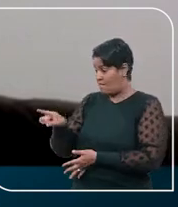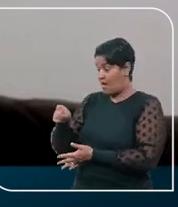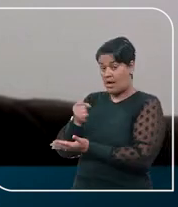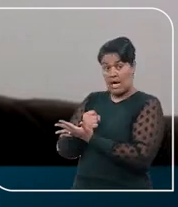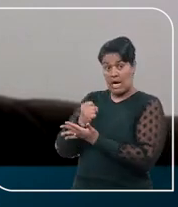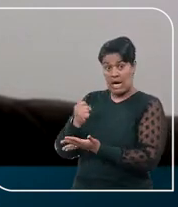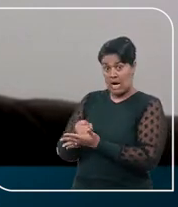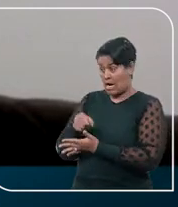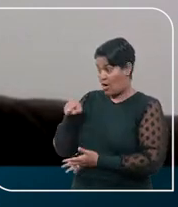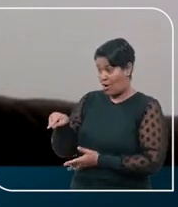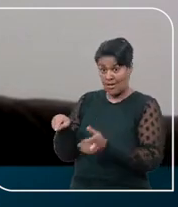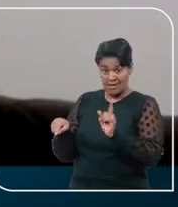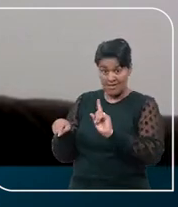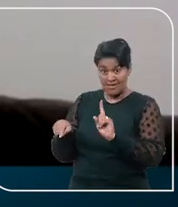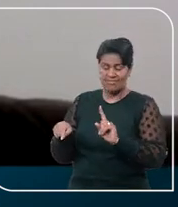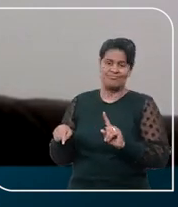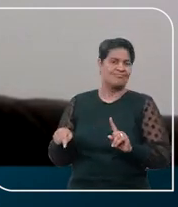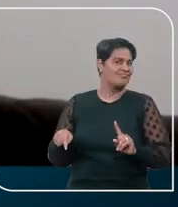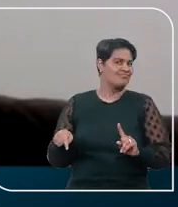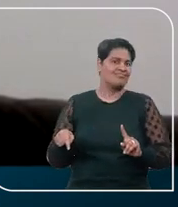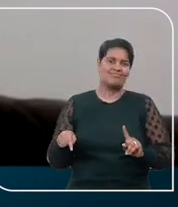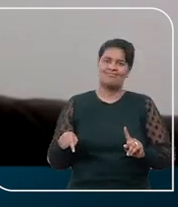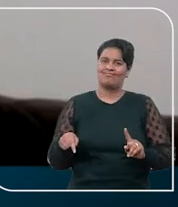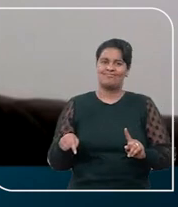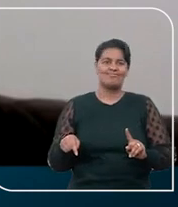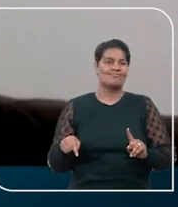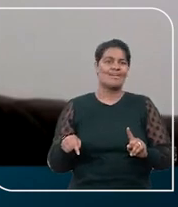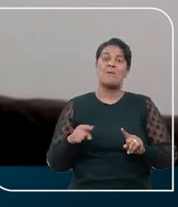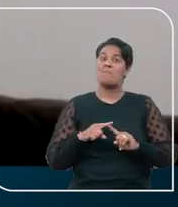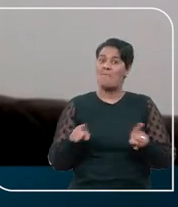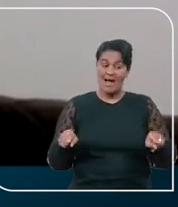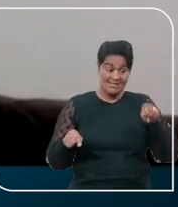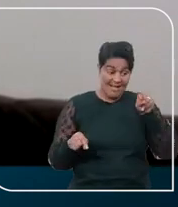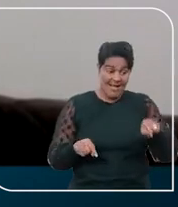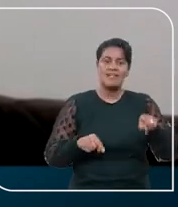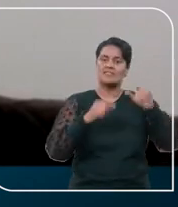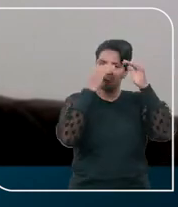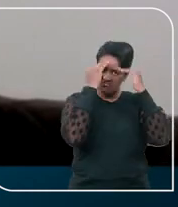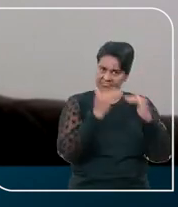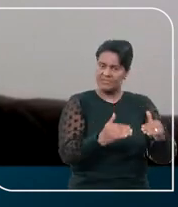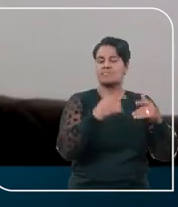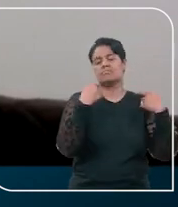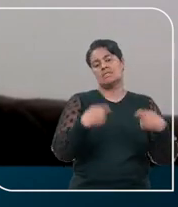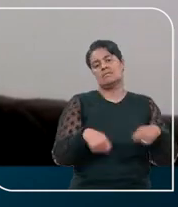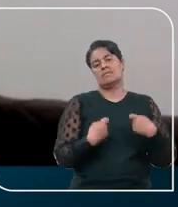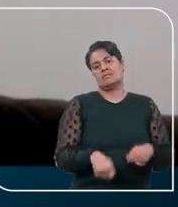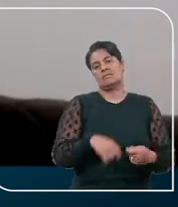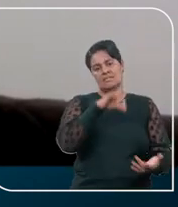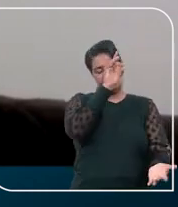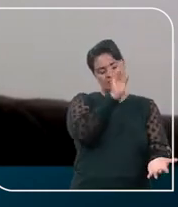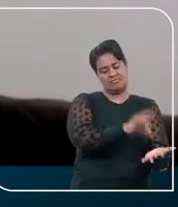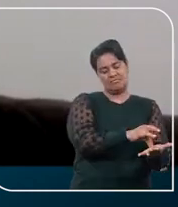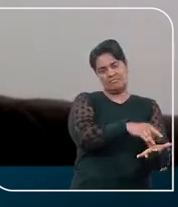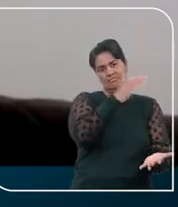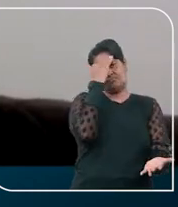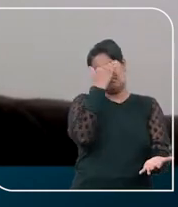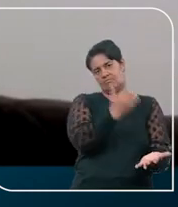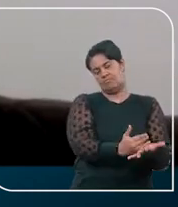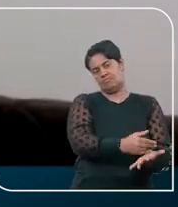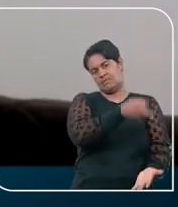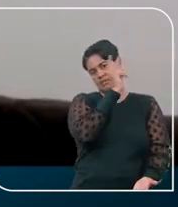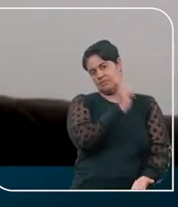Logo, essa convenção, ainda sem registro, ela é válida, eficaz, ela pode se fazer cumprir,